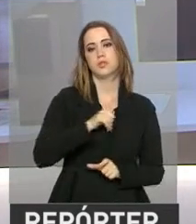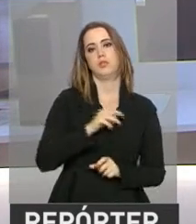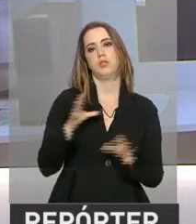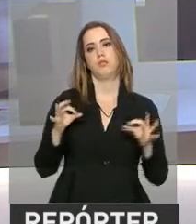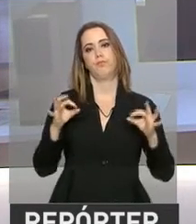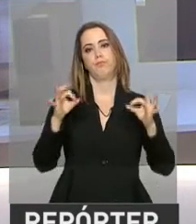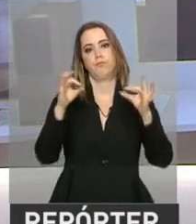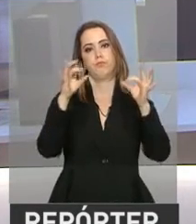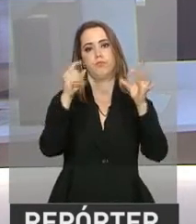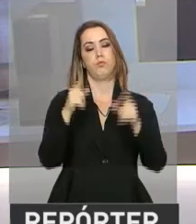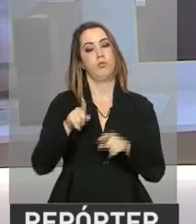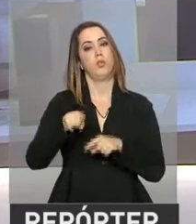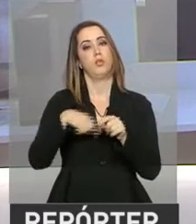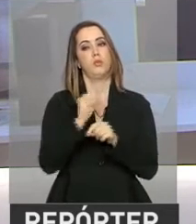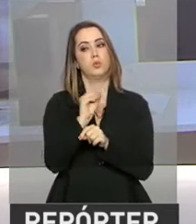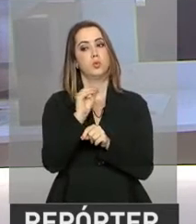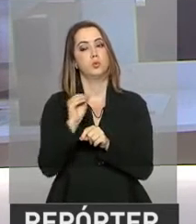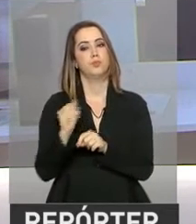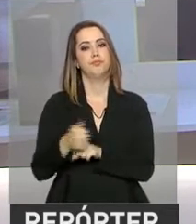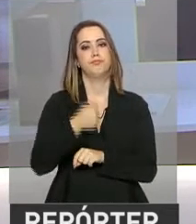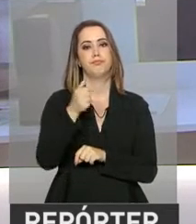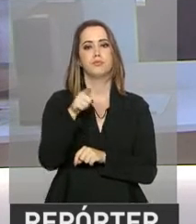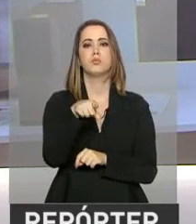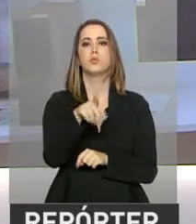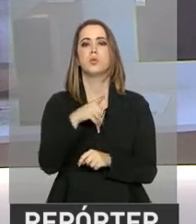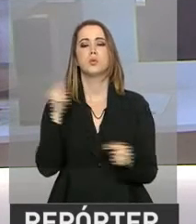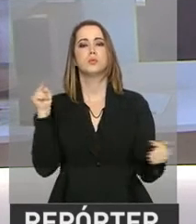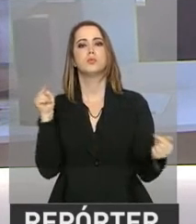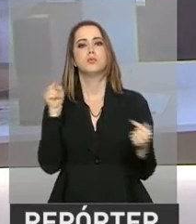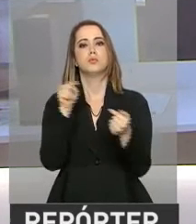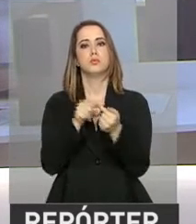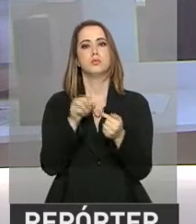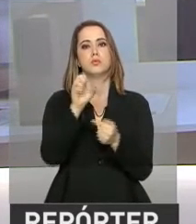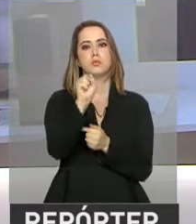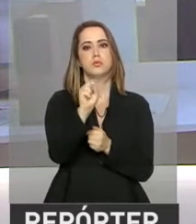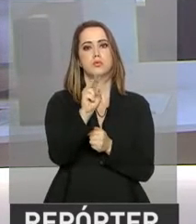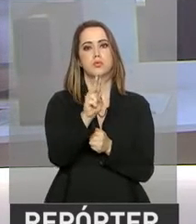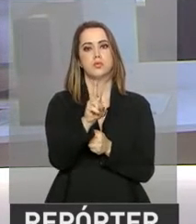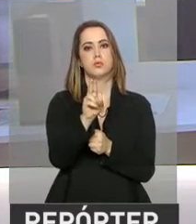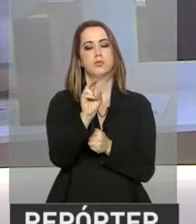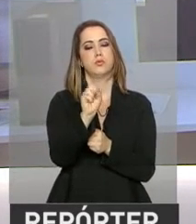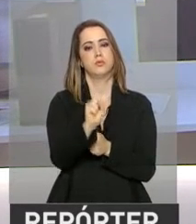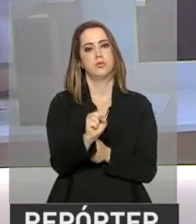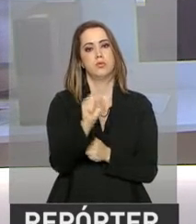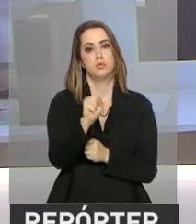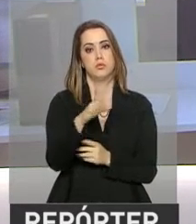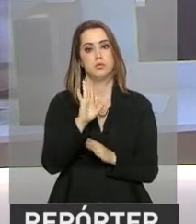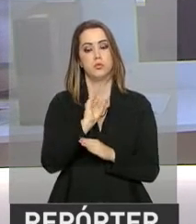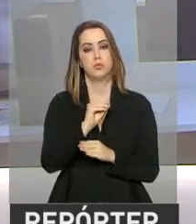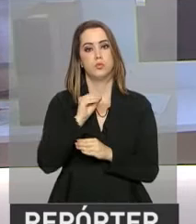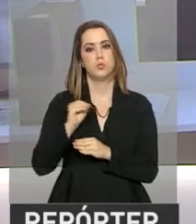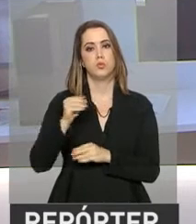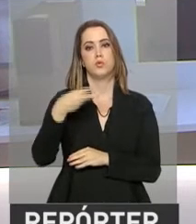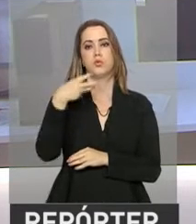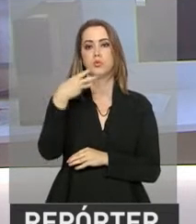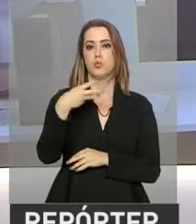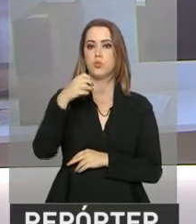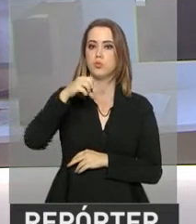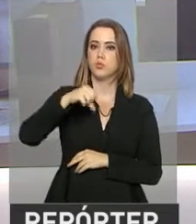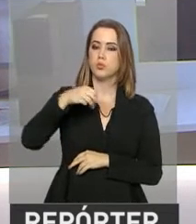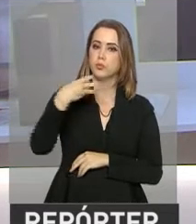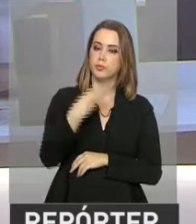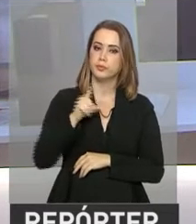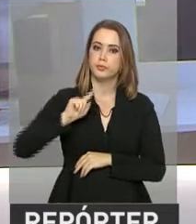e medicamentos mais eficientes. Esse é o objetivo do SUS, que em 2015 atendeu 393